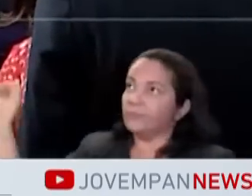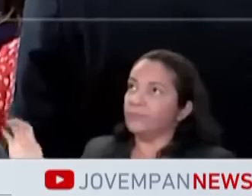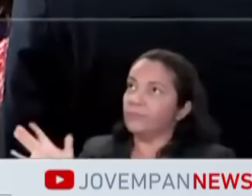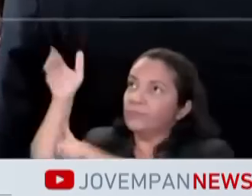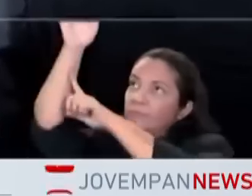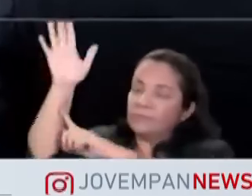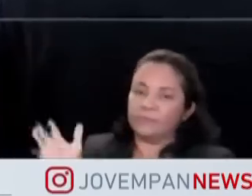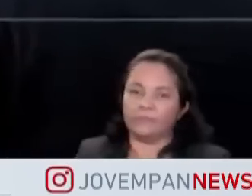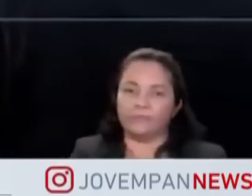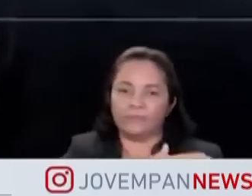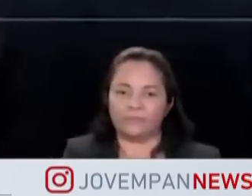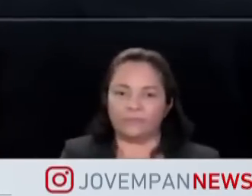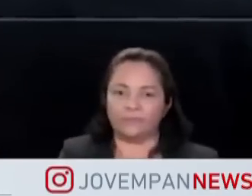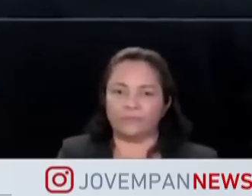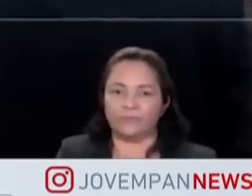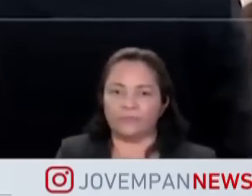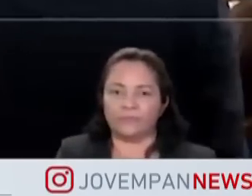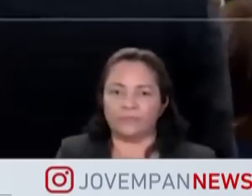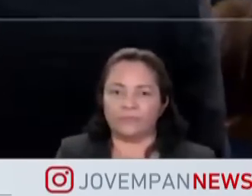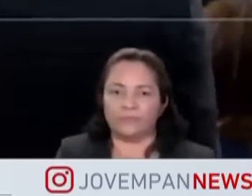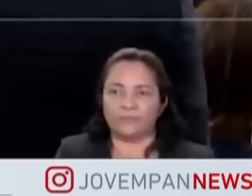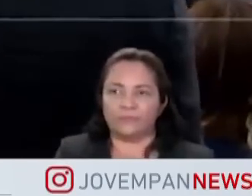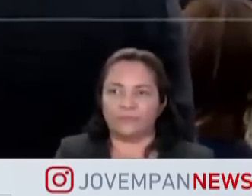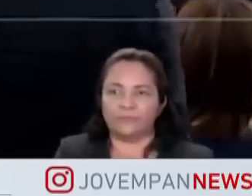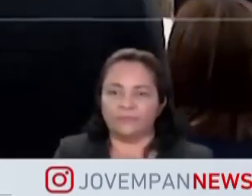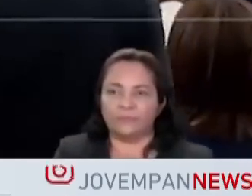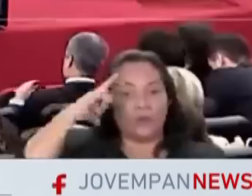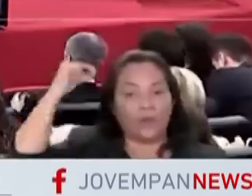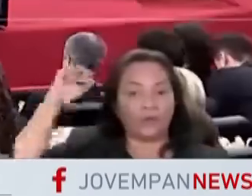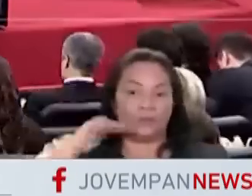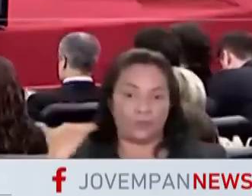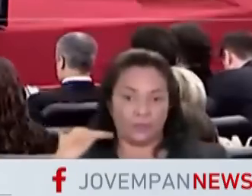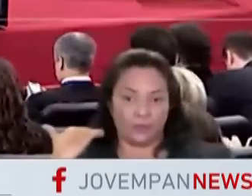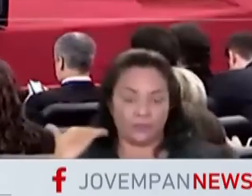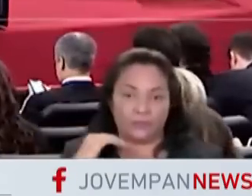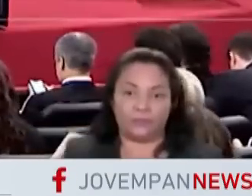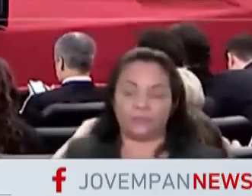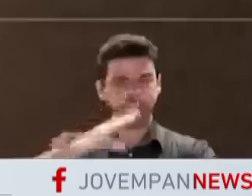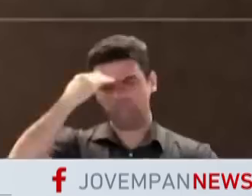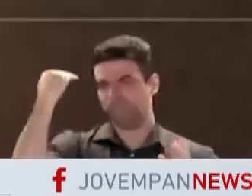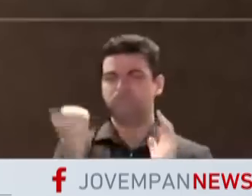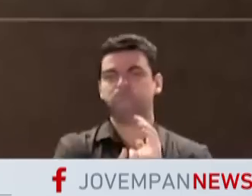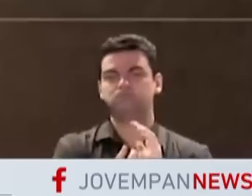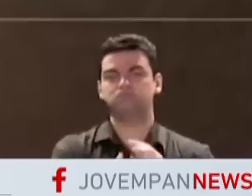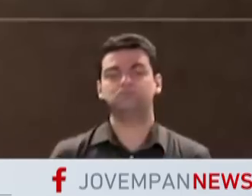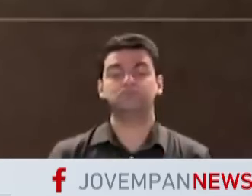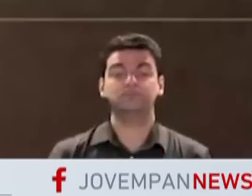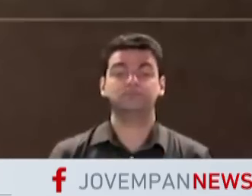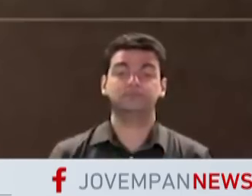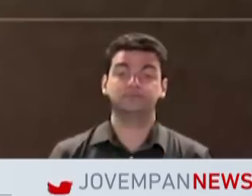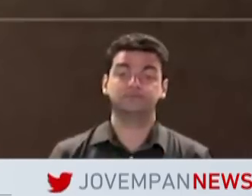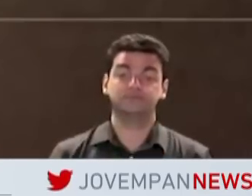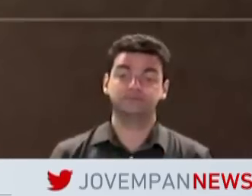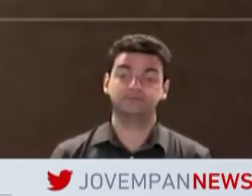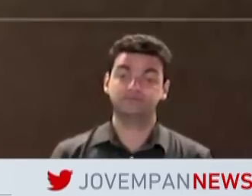ainda afirmou que considera inadmissível o descumprimento de qualquer ordem judicial. Daí a